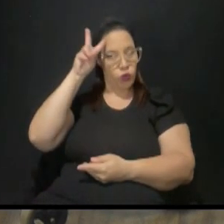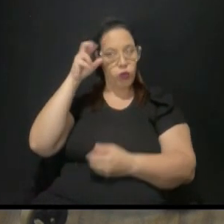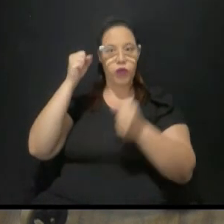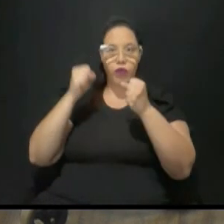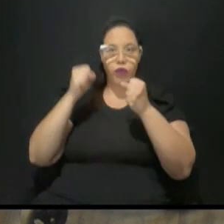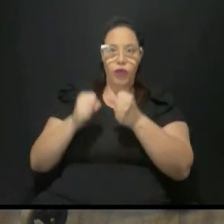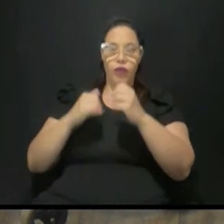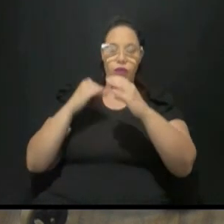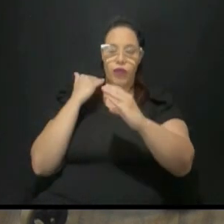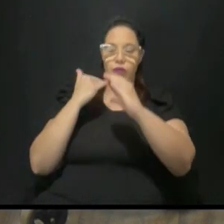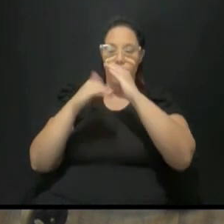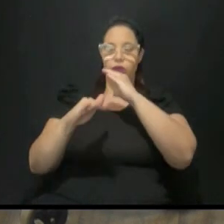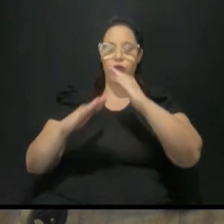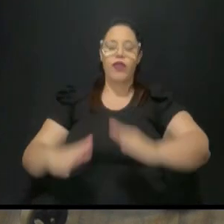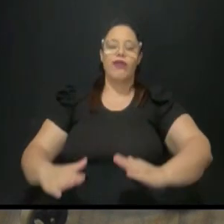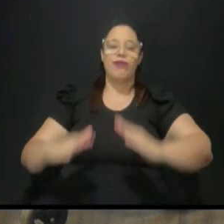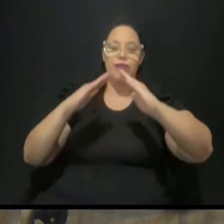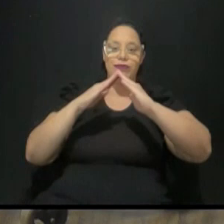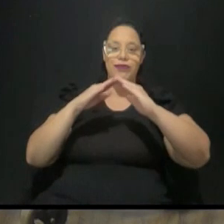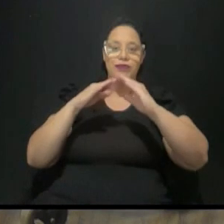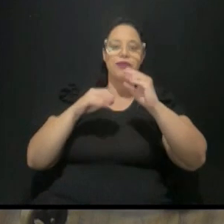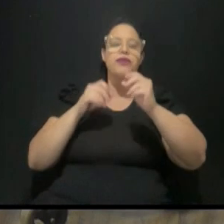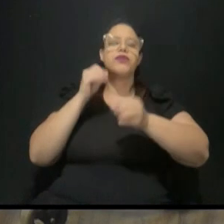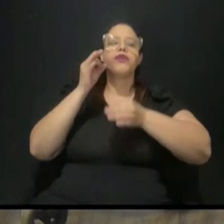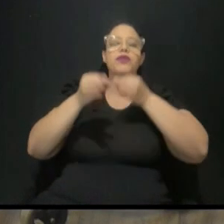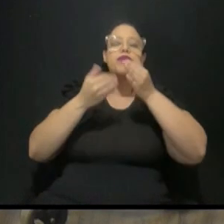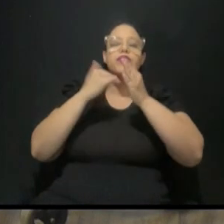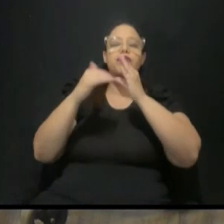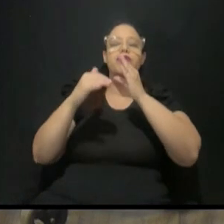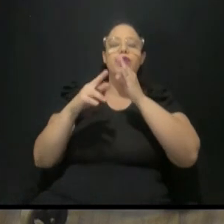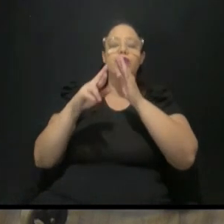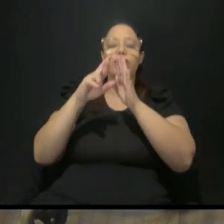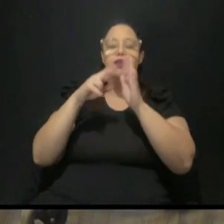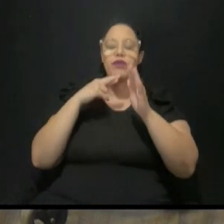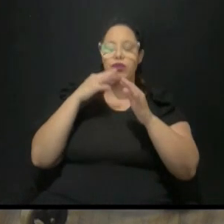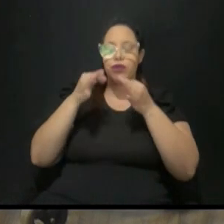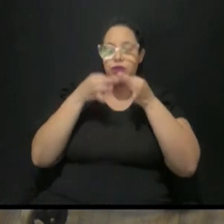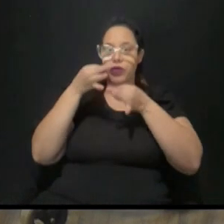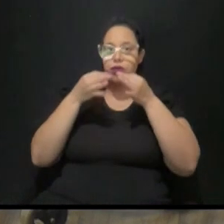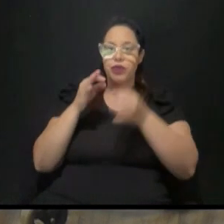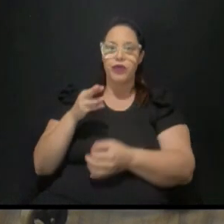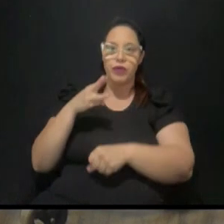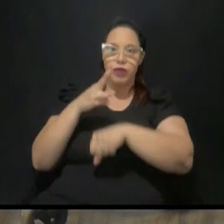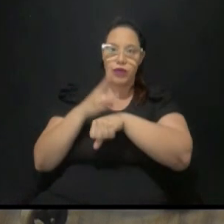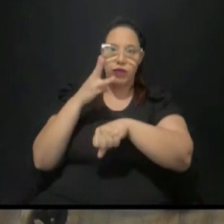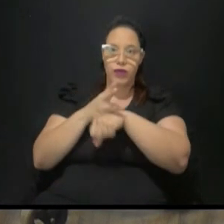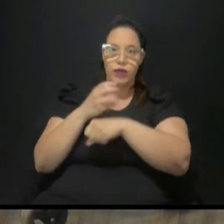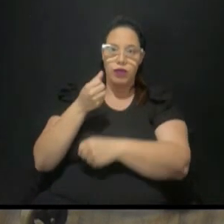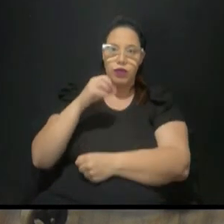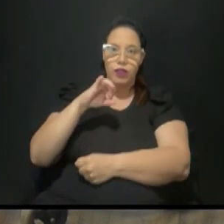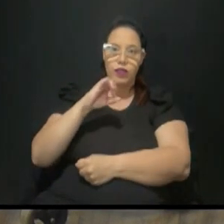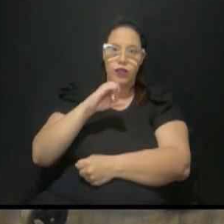casa, mandando a sua sugestão à nossa redação. Anote o WhatsApp 19 97829